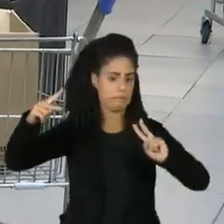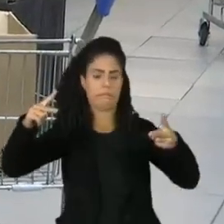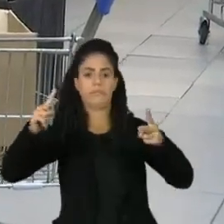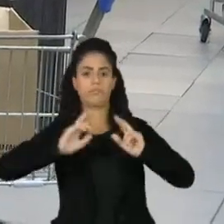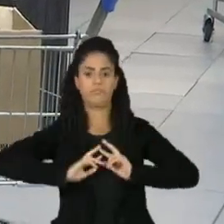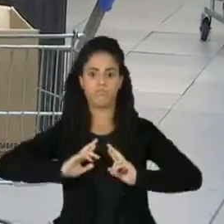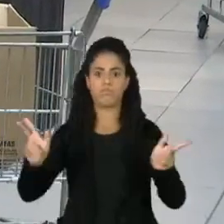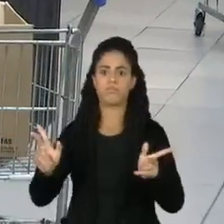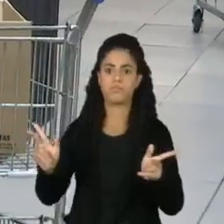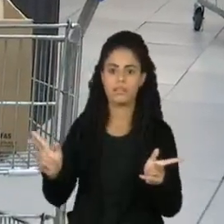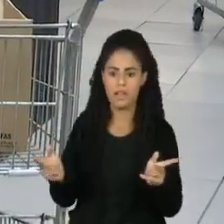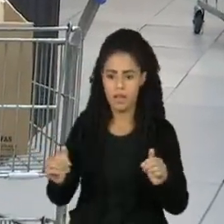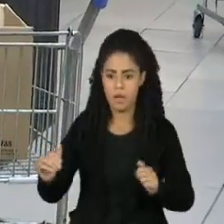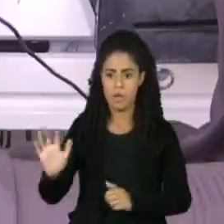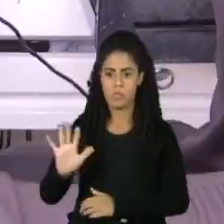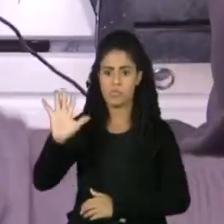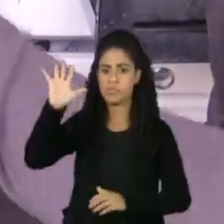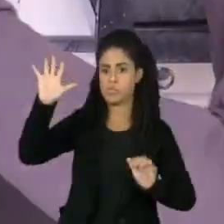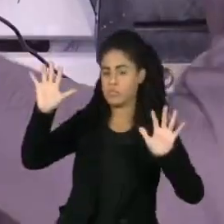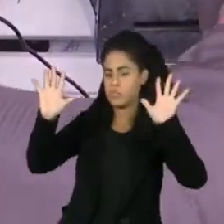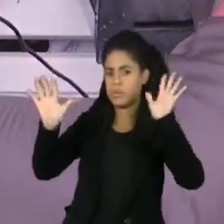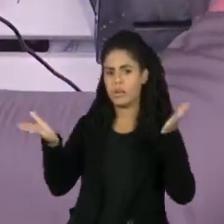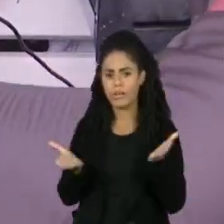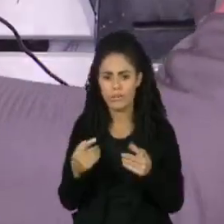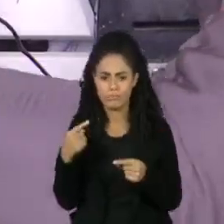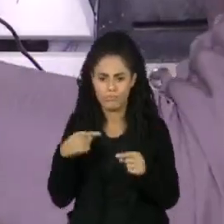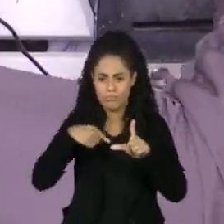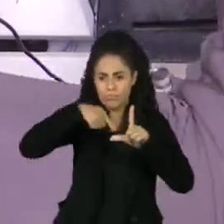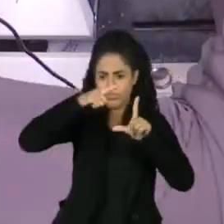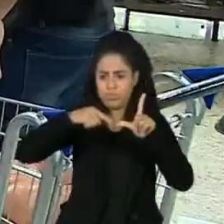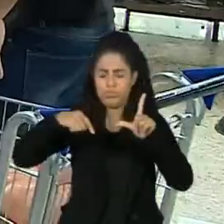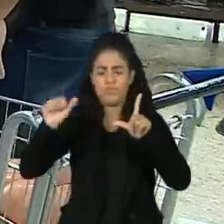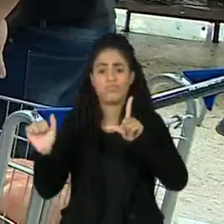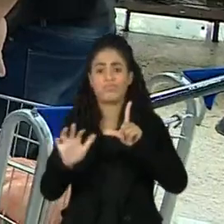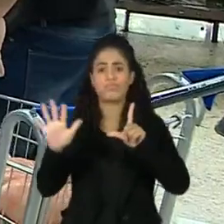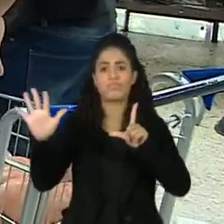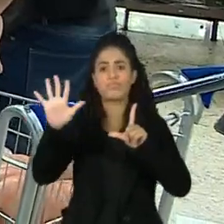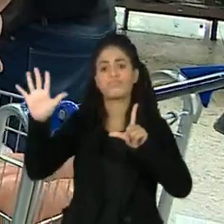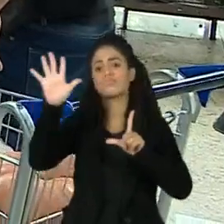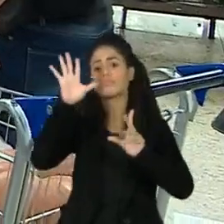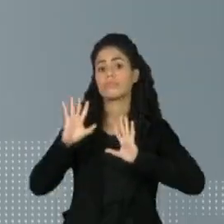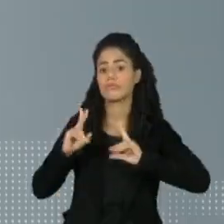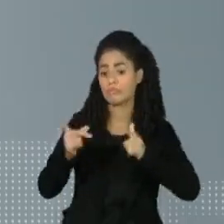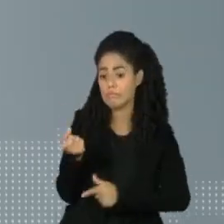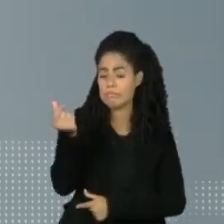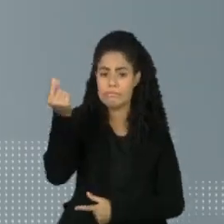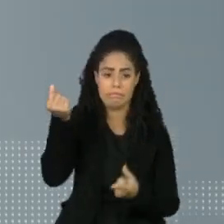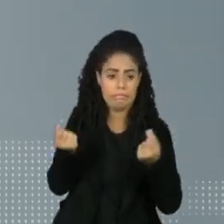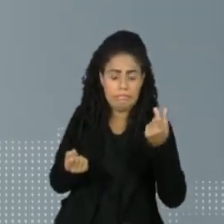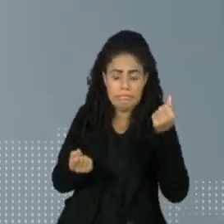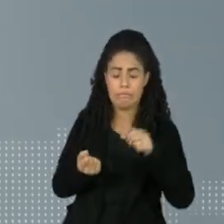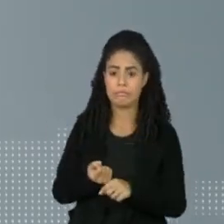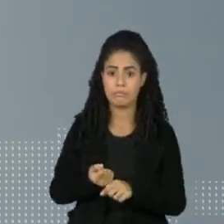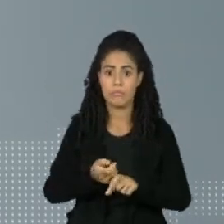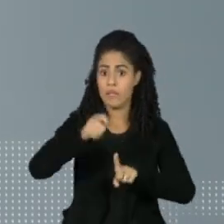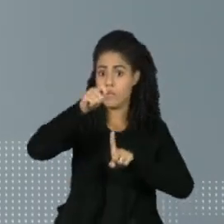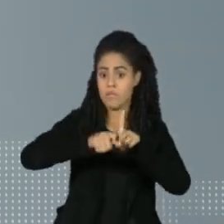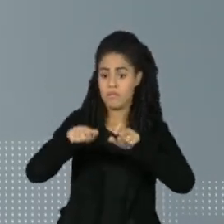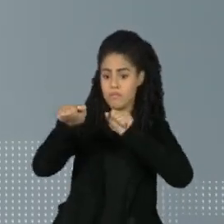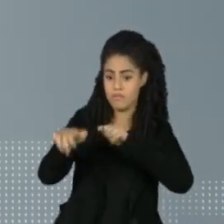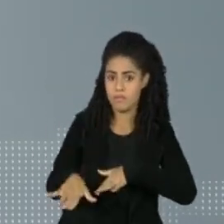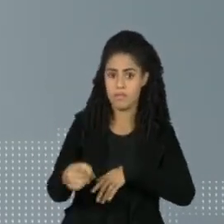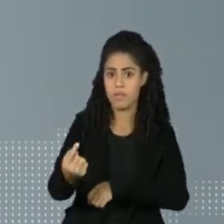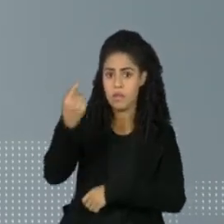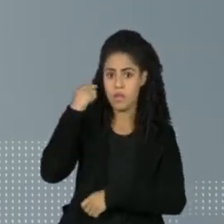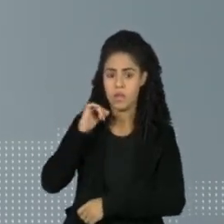realidade até então inusitada para eles. Aumentos significativos nos preços. Desde setembro do ano passado, o